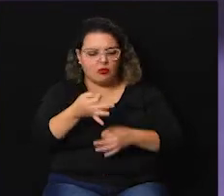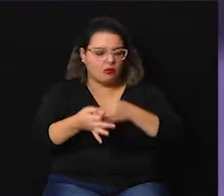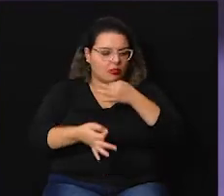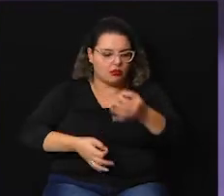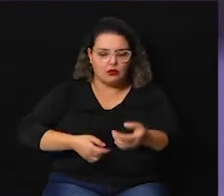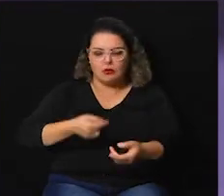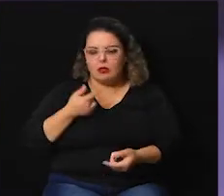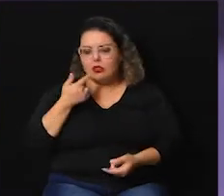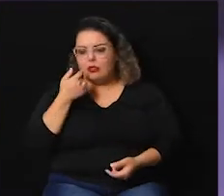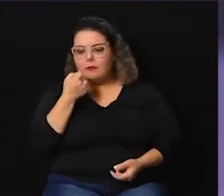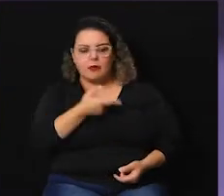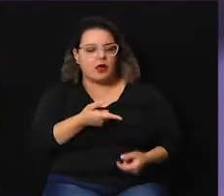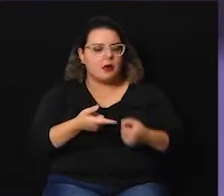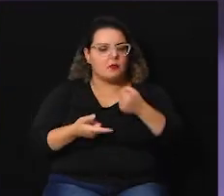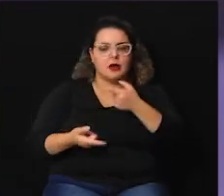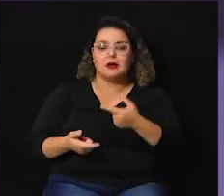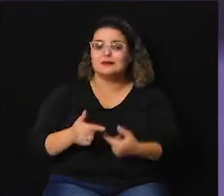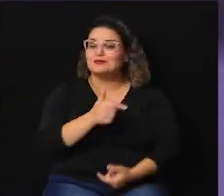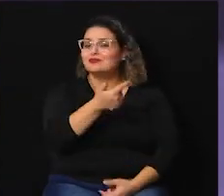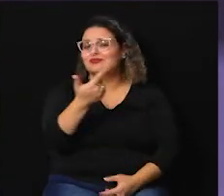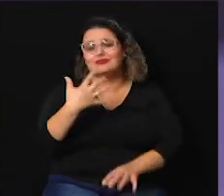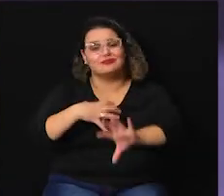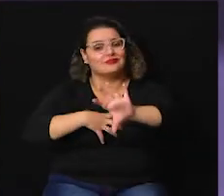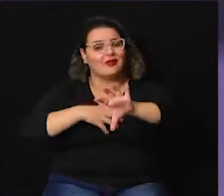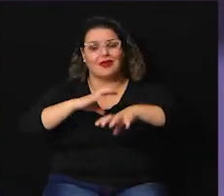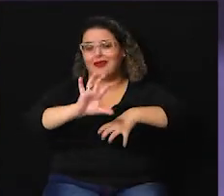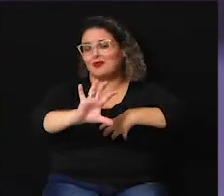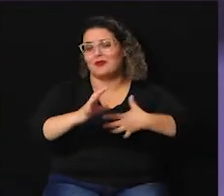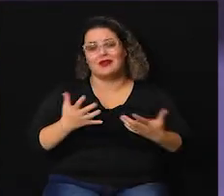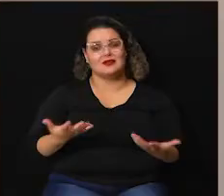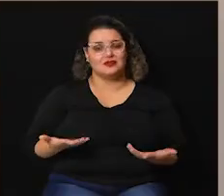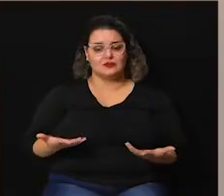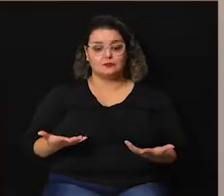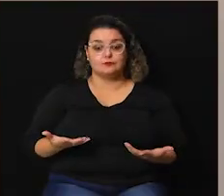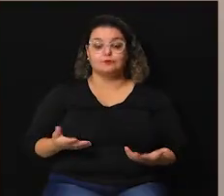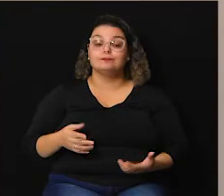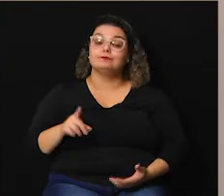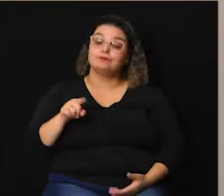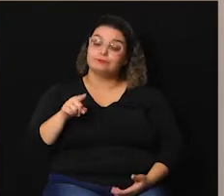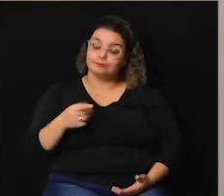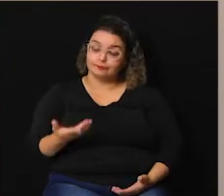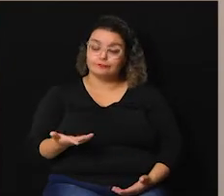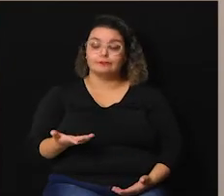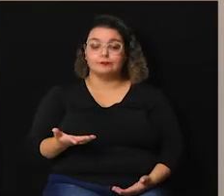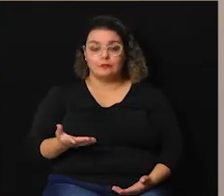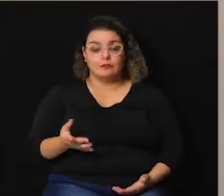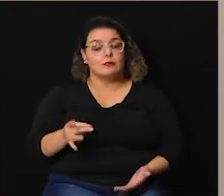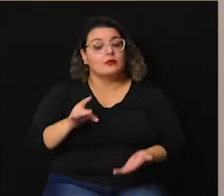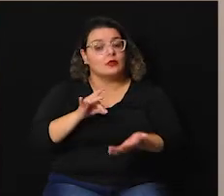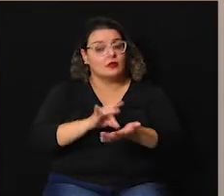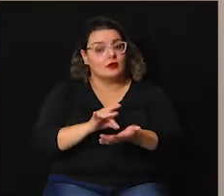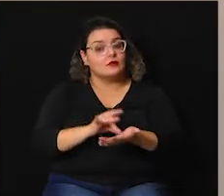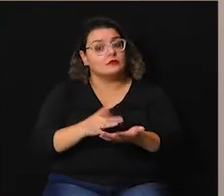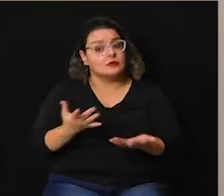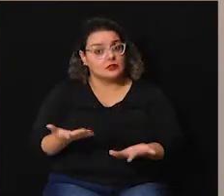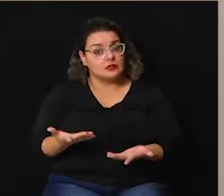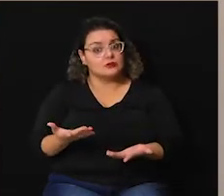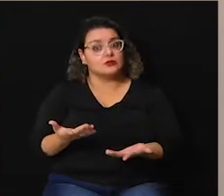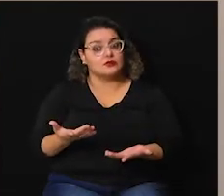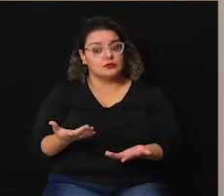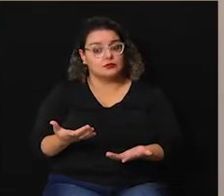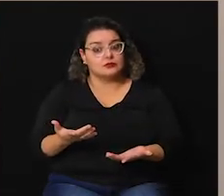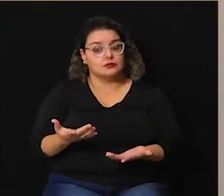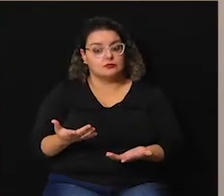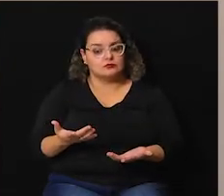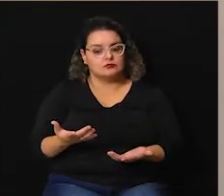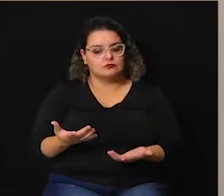faz piada, que não tem nenhuma empatia aí pelo outro. Sim. Na verdade, essa questão, né,